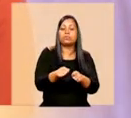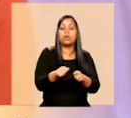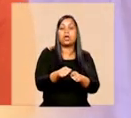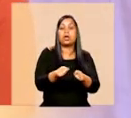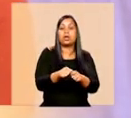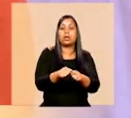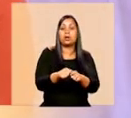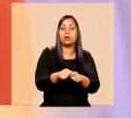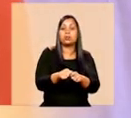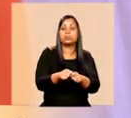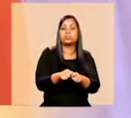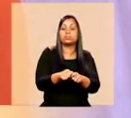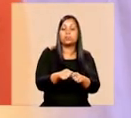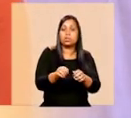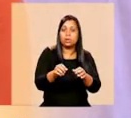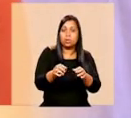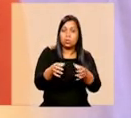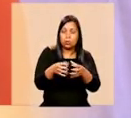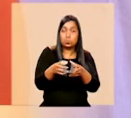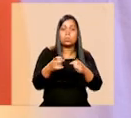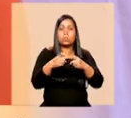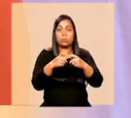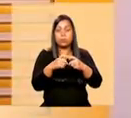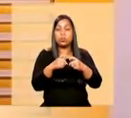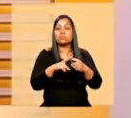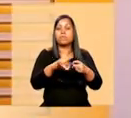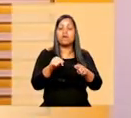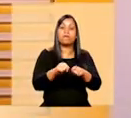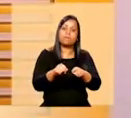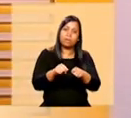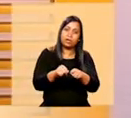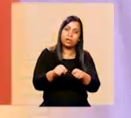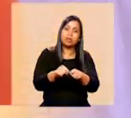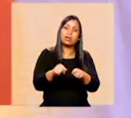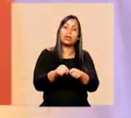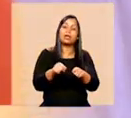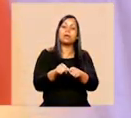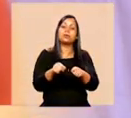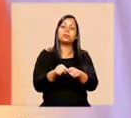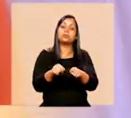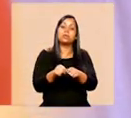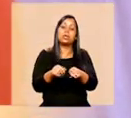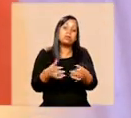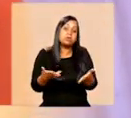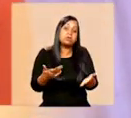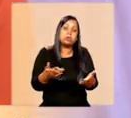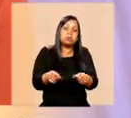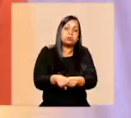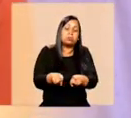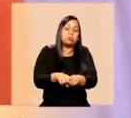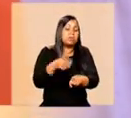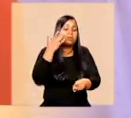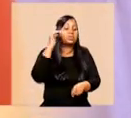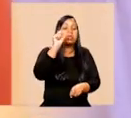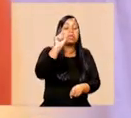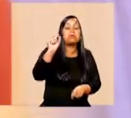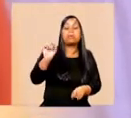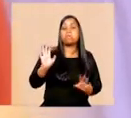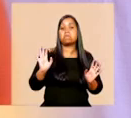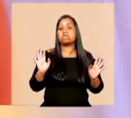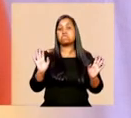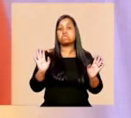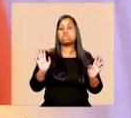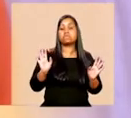processo, né? O transplantador, a equipe médica vai fazer o procedimento no seu paciente e eu também não sei nem quem é